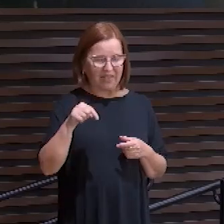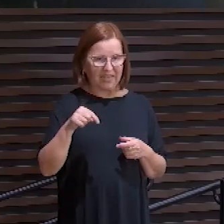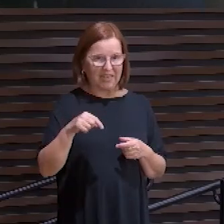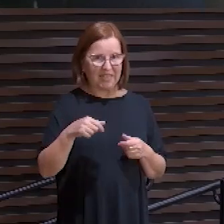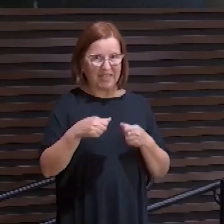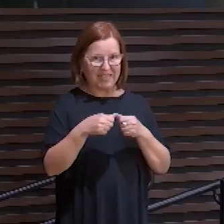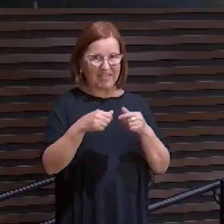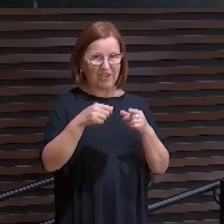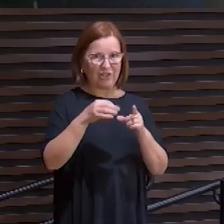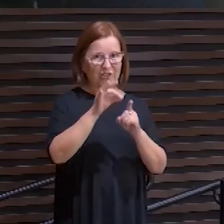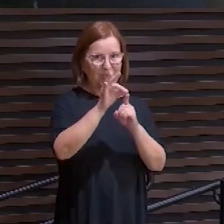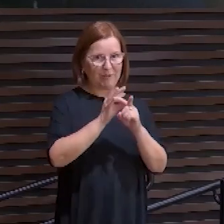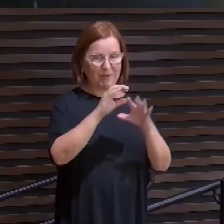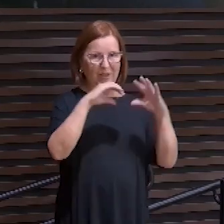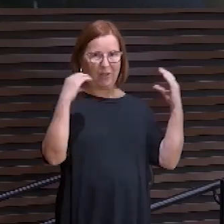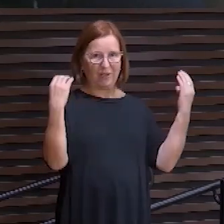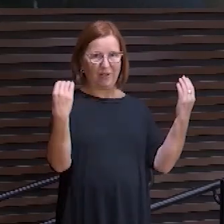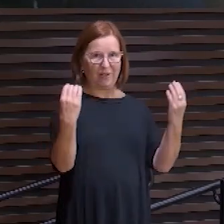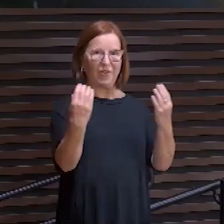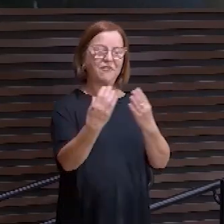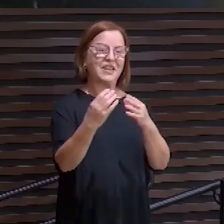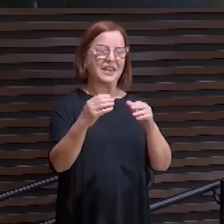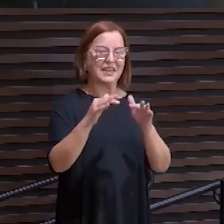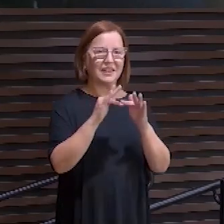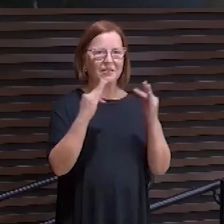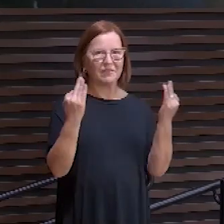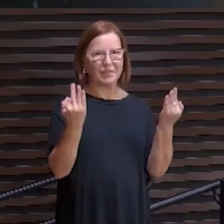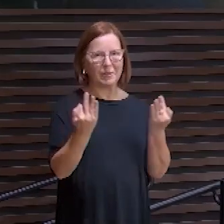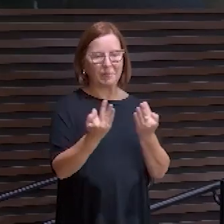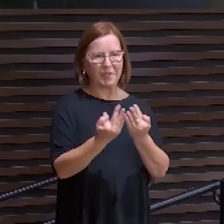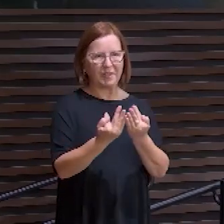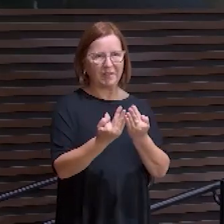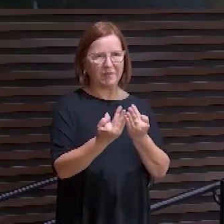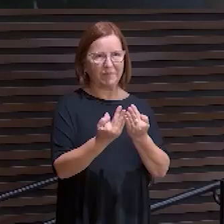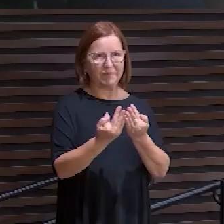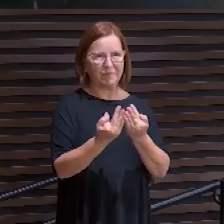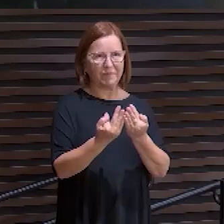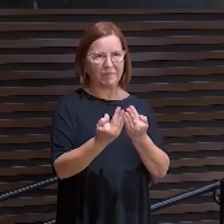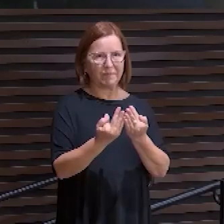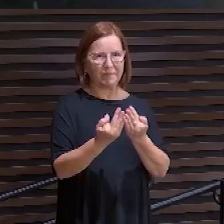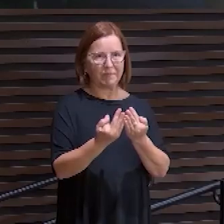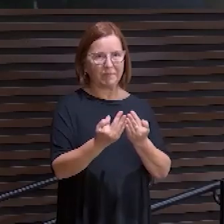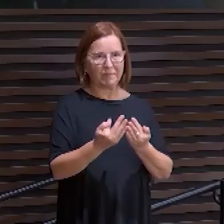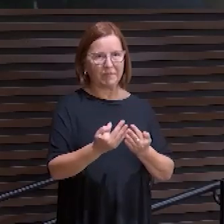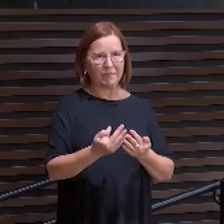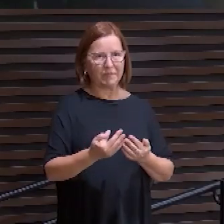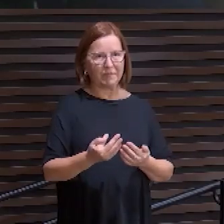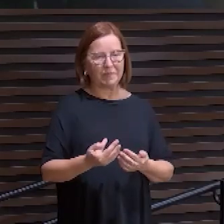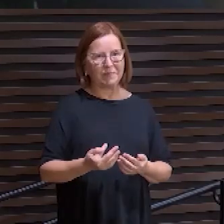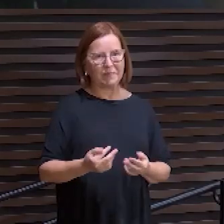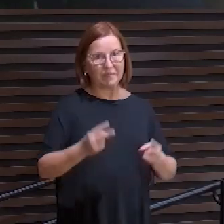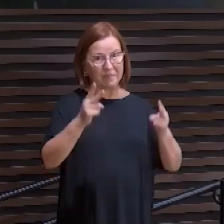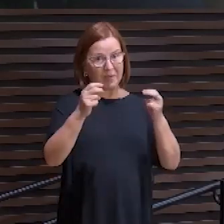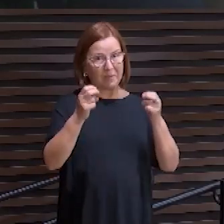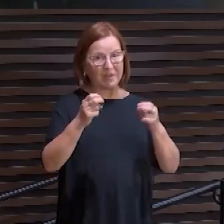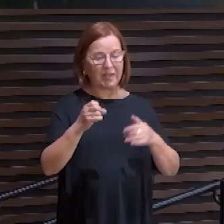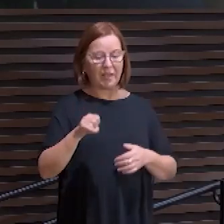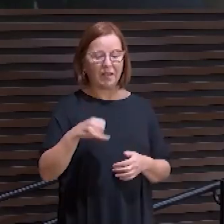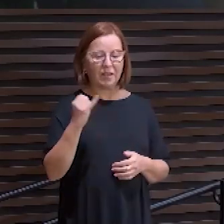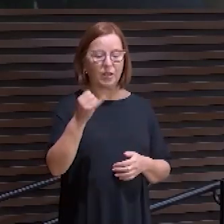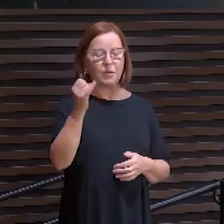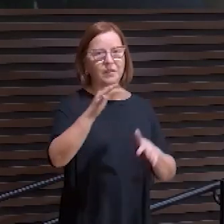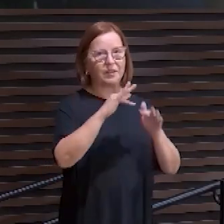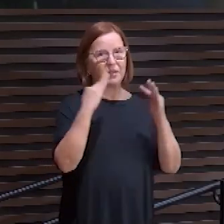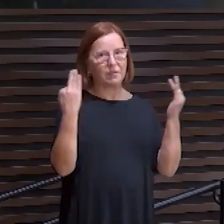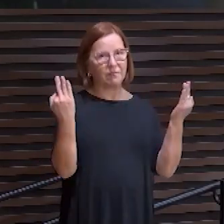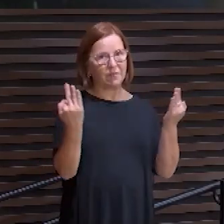esta conferência da família, é olhar para a importância que a família tem. E eu